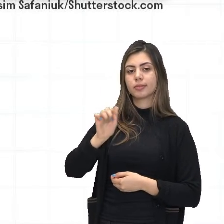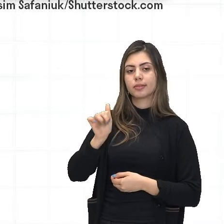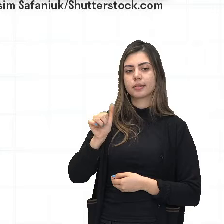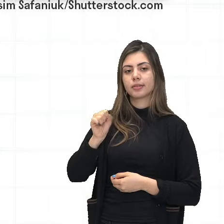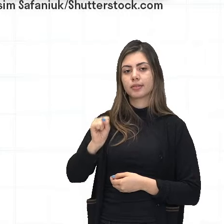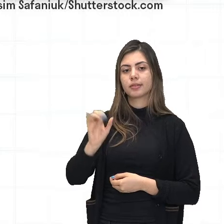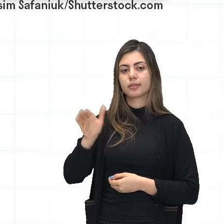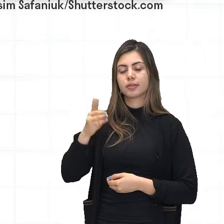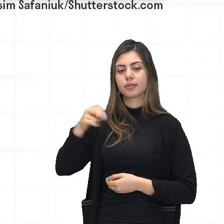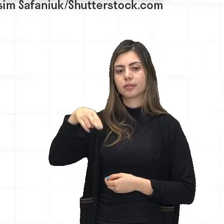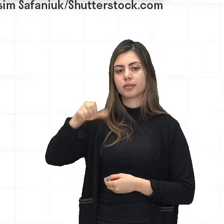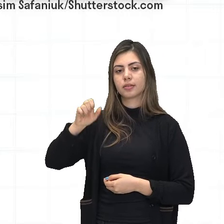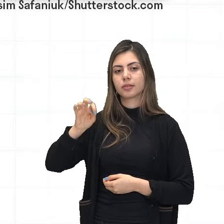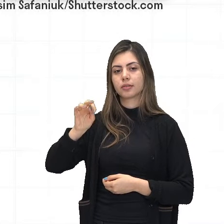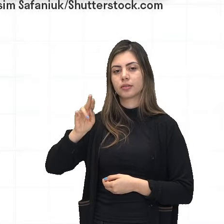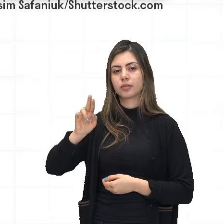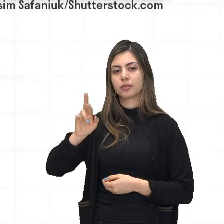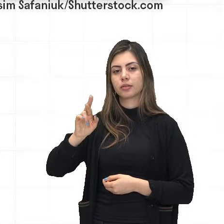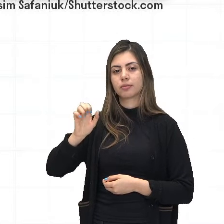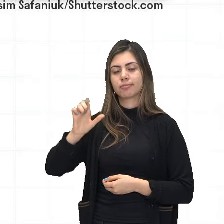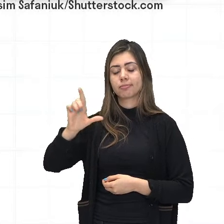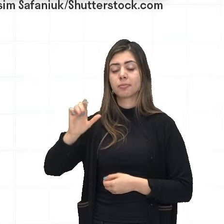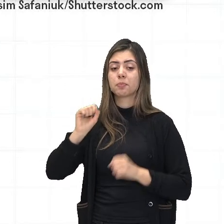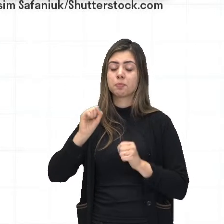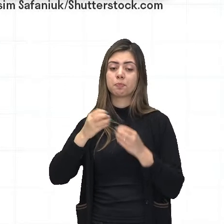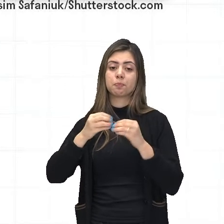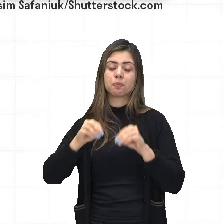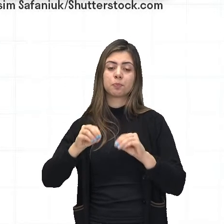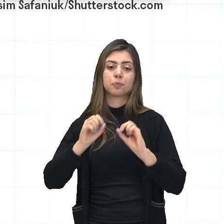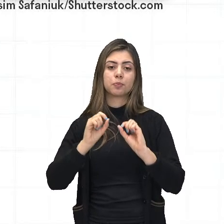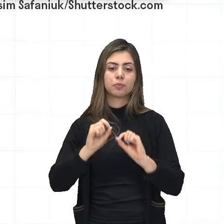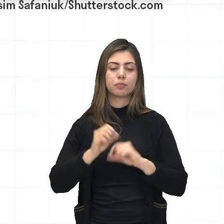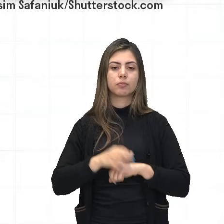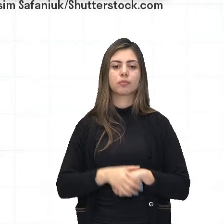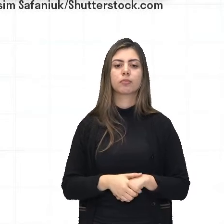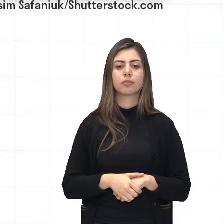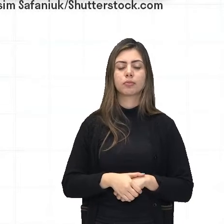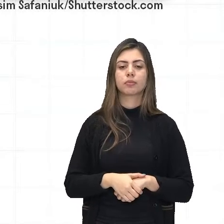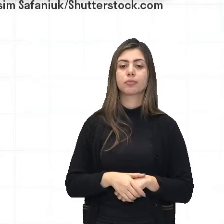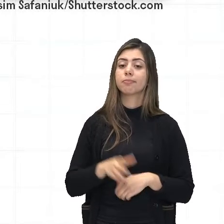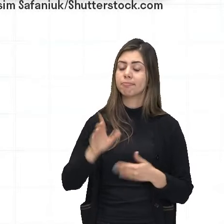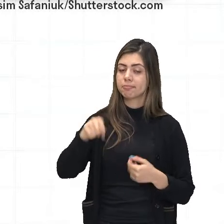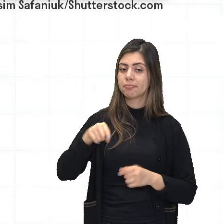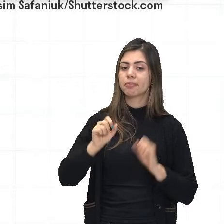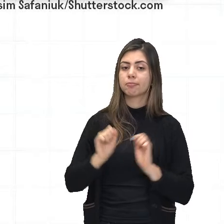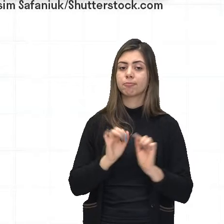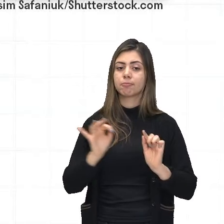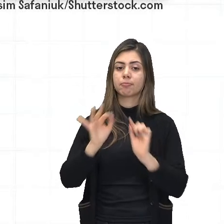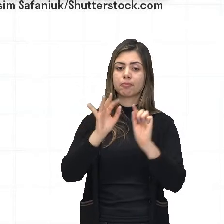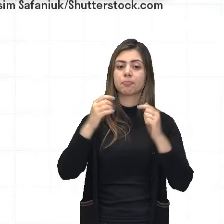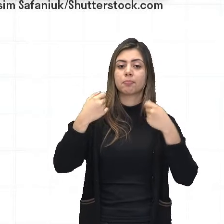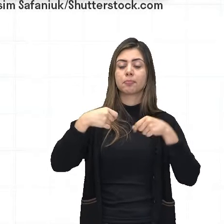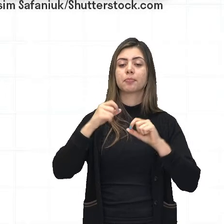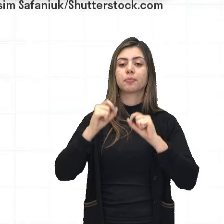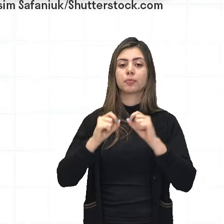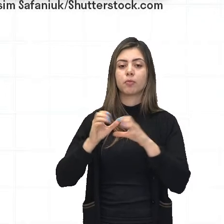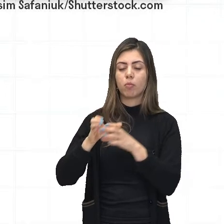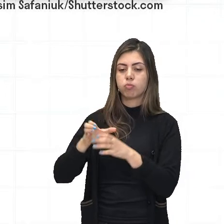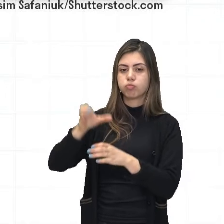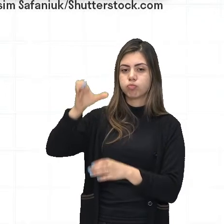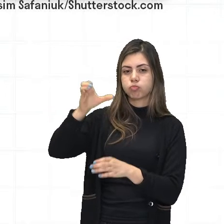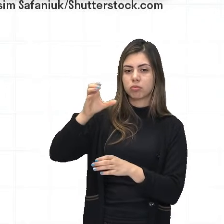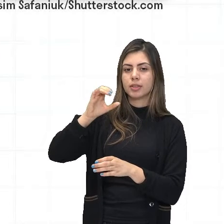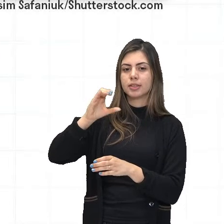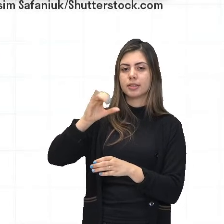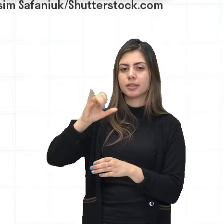gás natural, né? Então, como ele é um gás, são necessários cilindros e